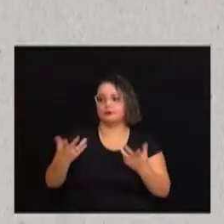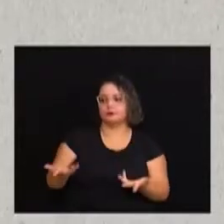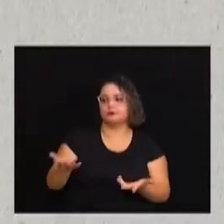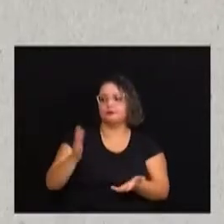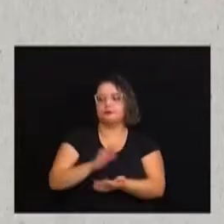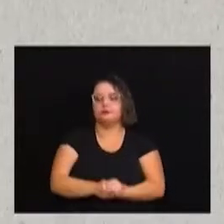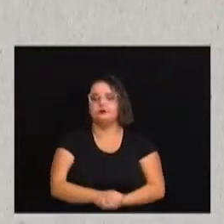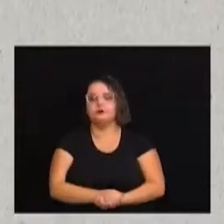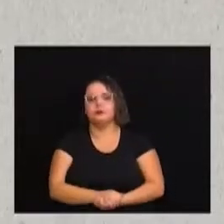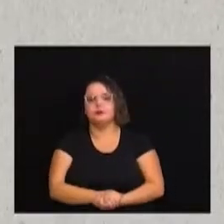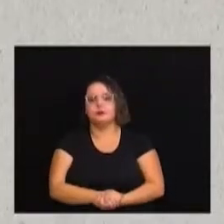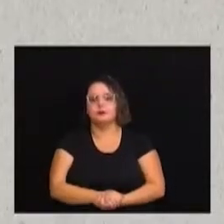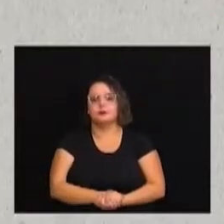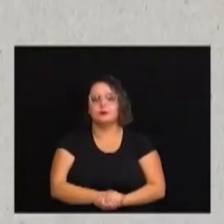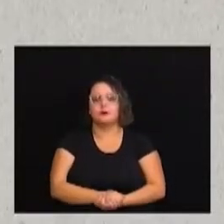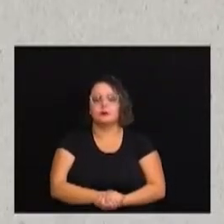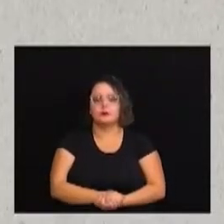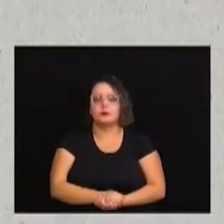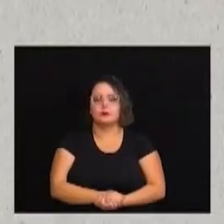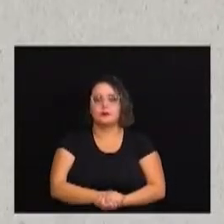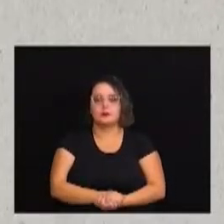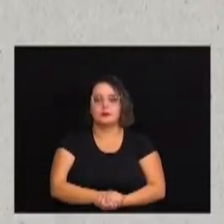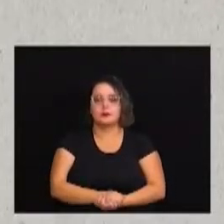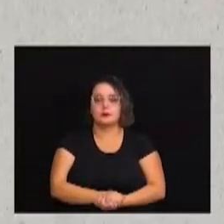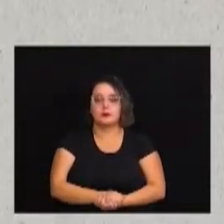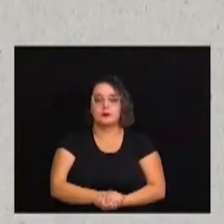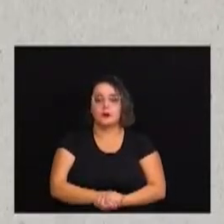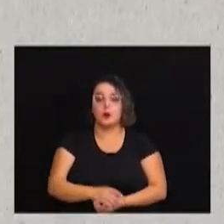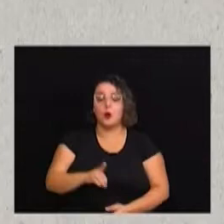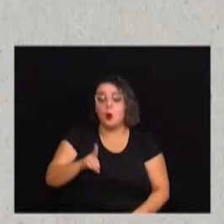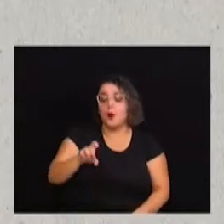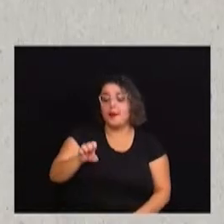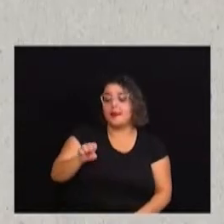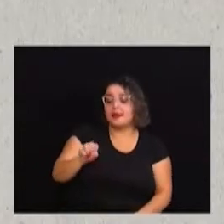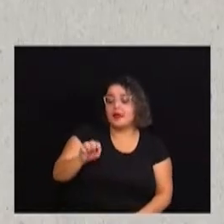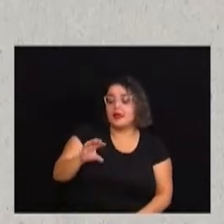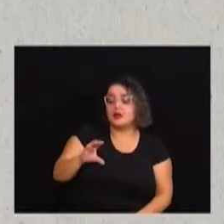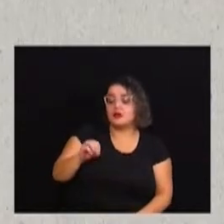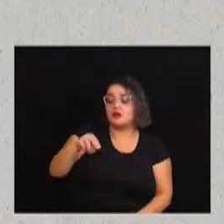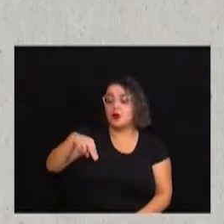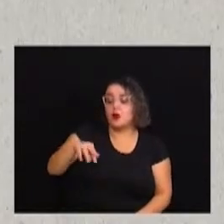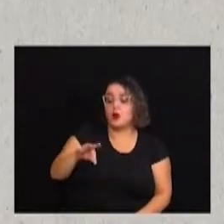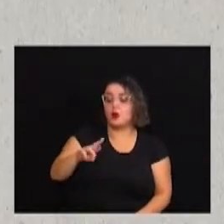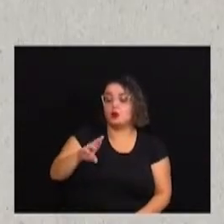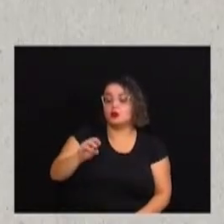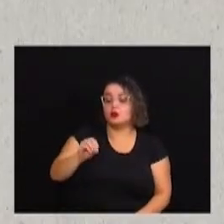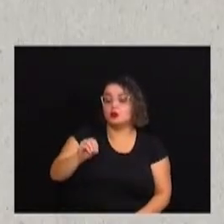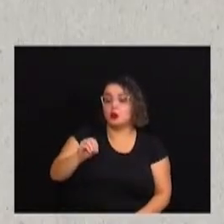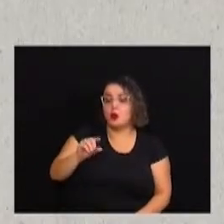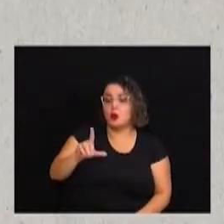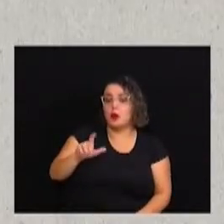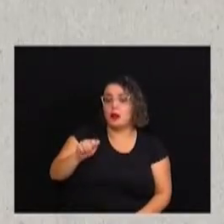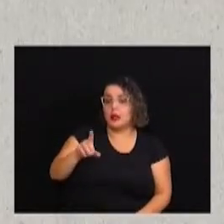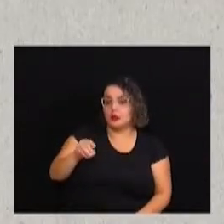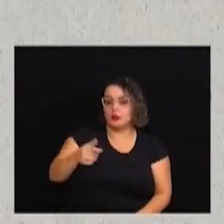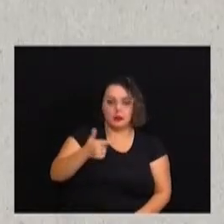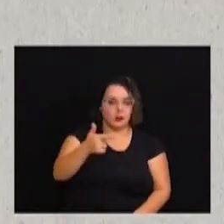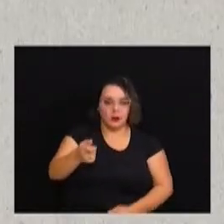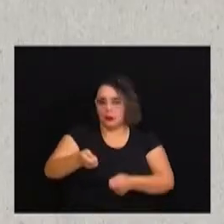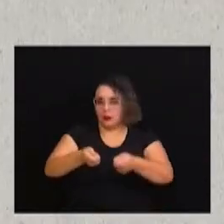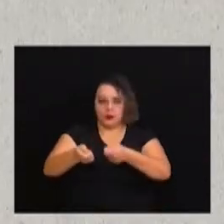Bacana. Bom, vamos lá. O descontrolado, ele possui... ele não